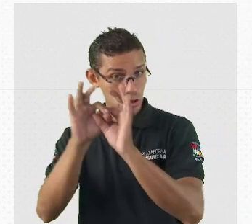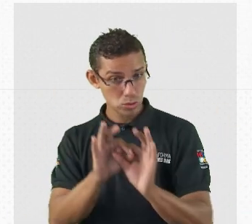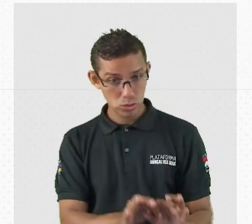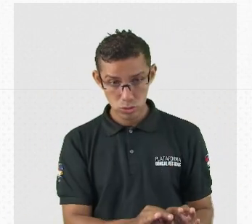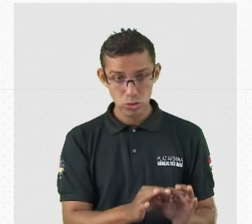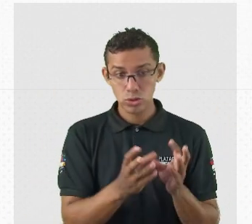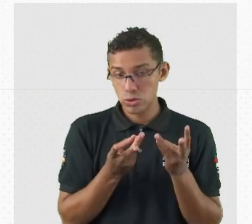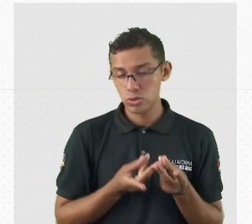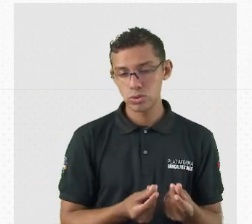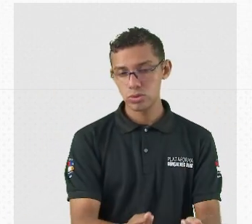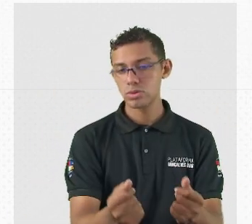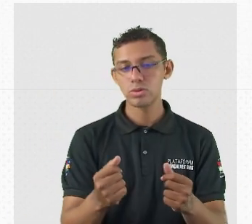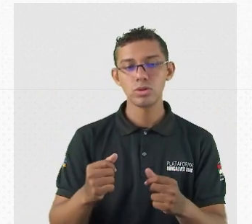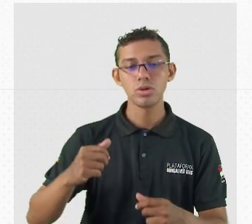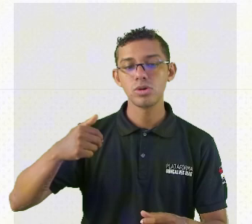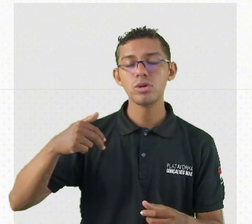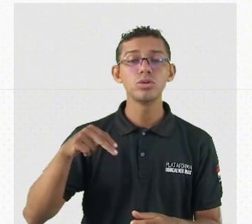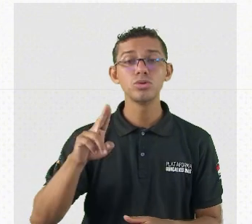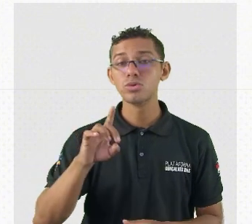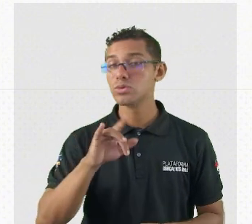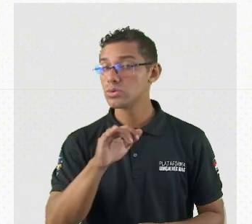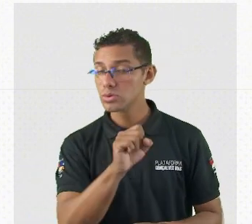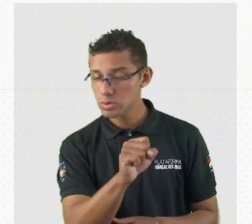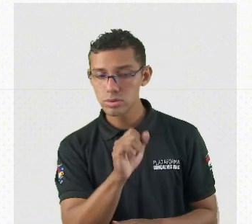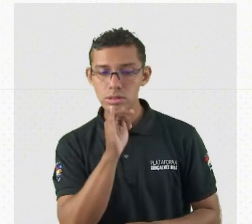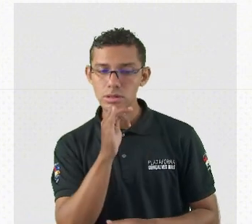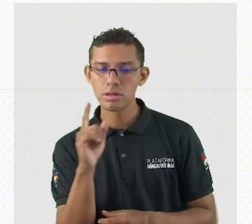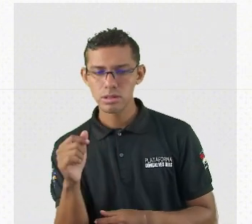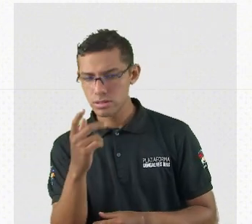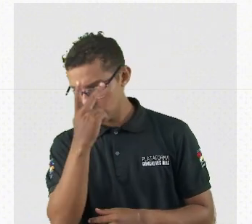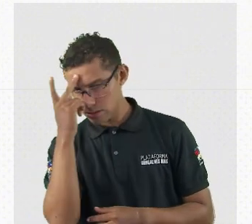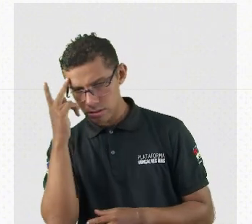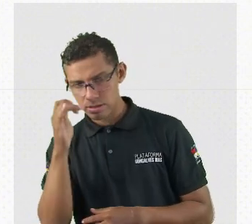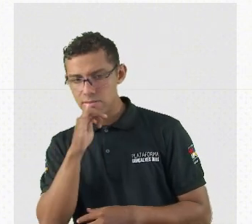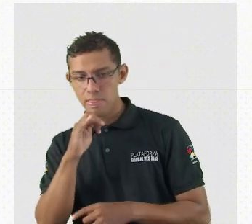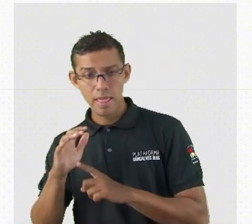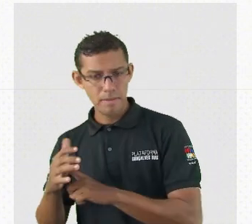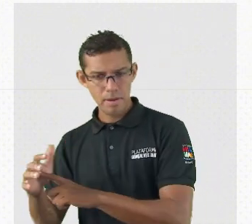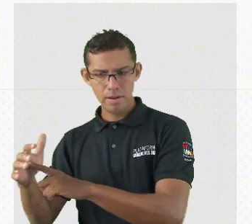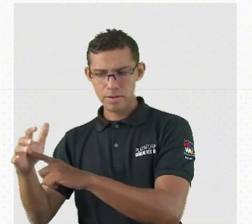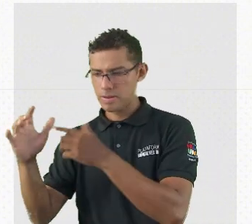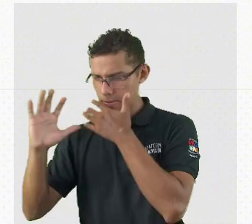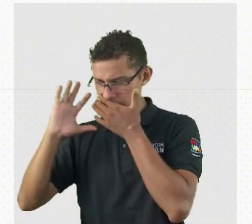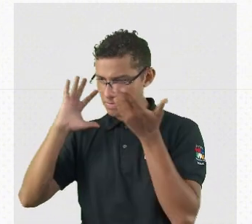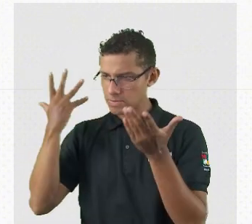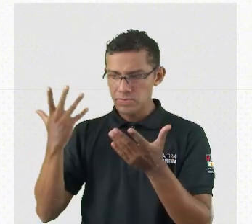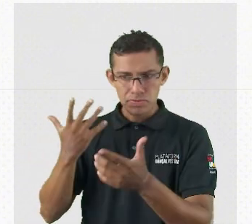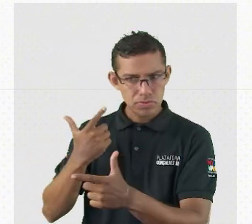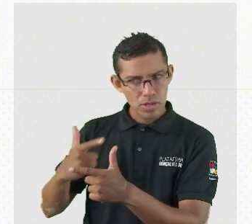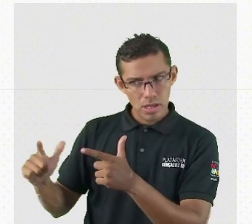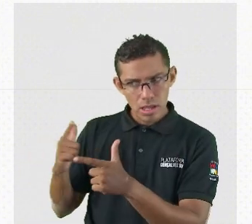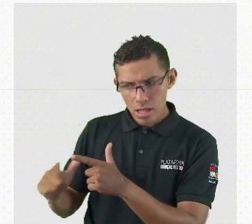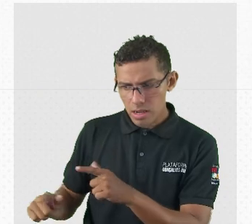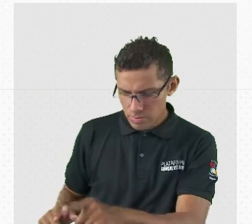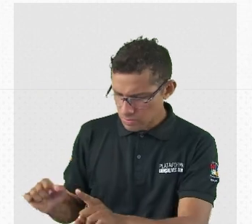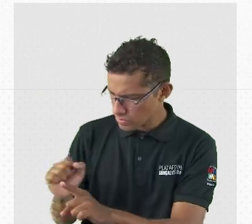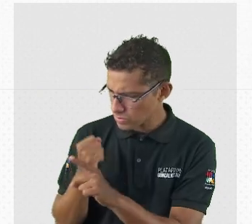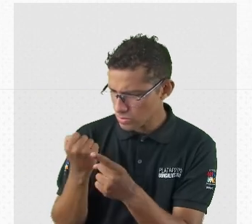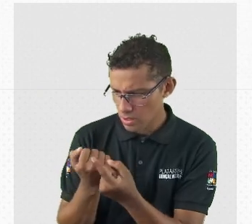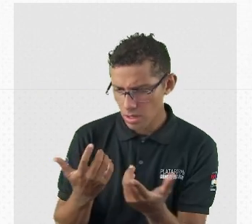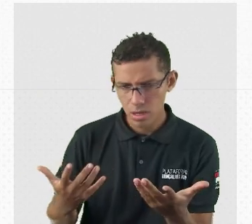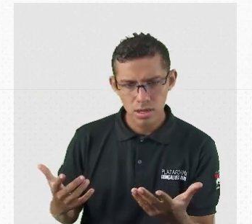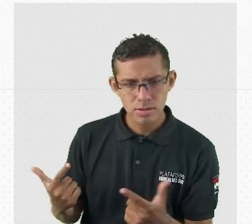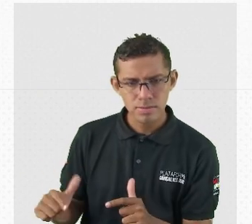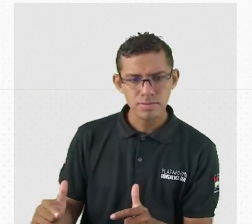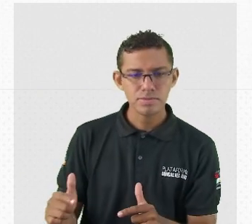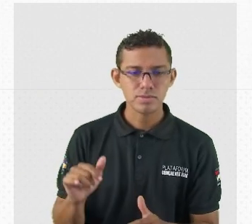destruição de máquinas, como o ludismo, que tinham ali, né, os trabalhadores entendiam que eram as máquinas os causadores da realidade socioeconômica que essa